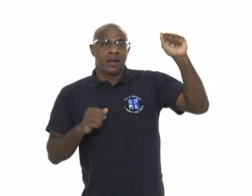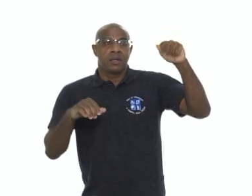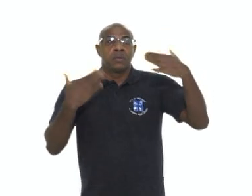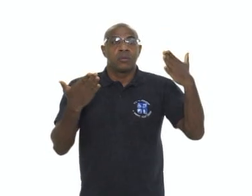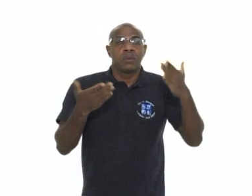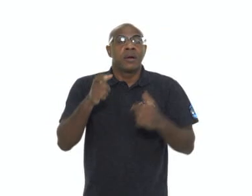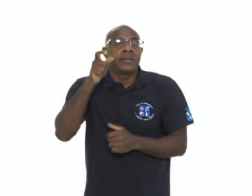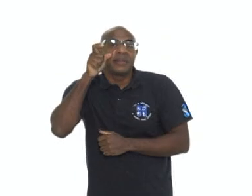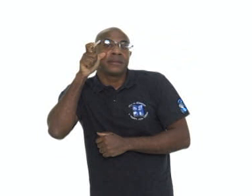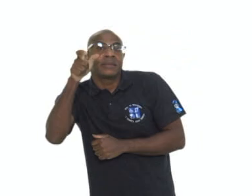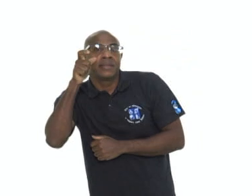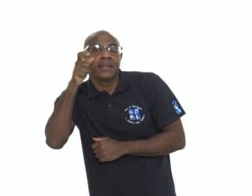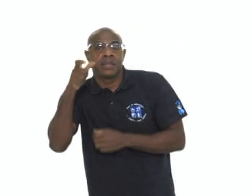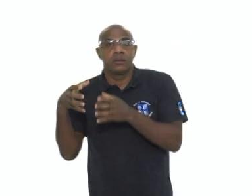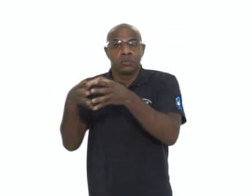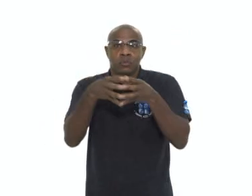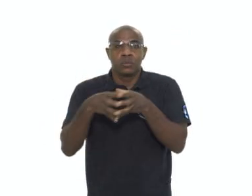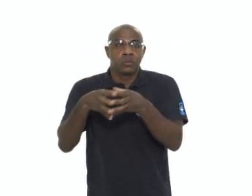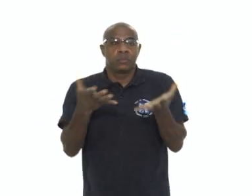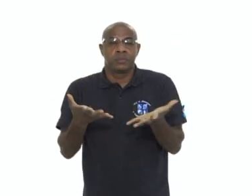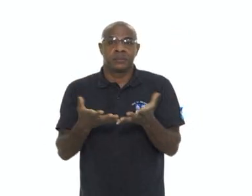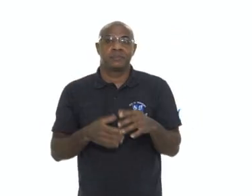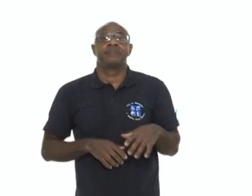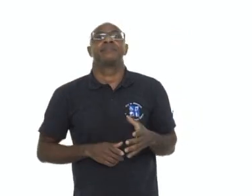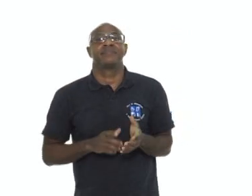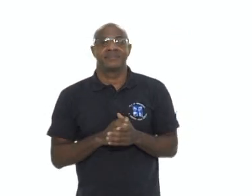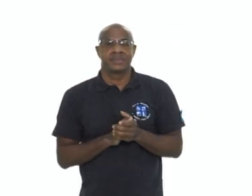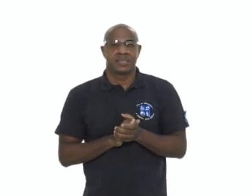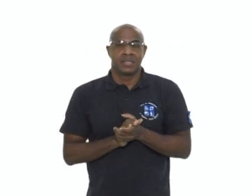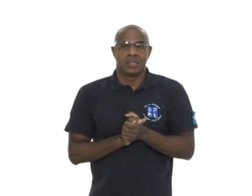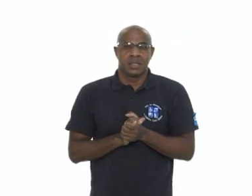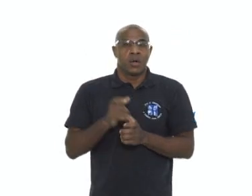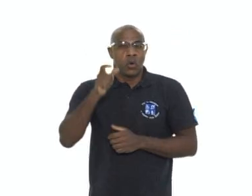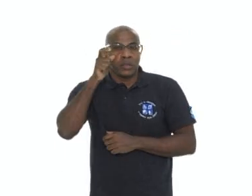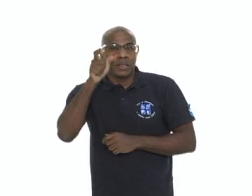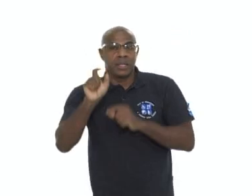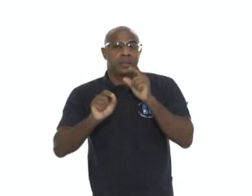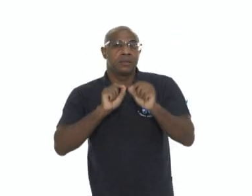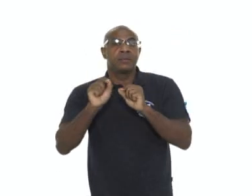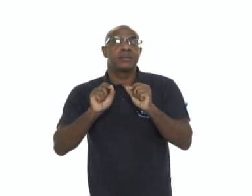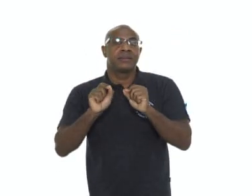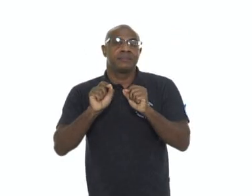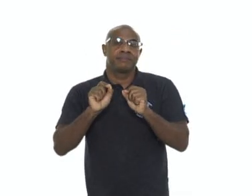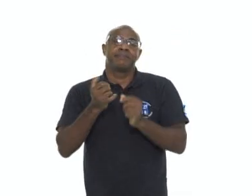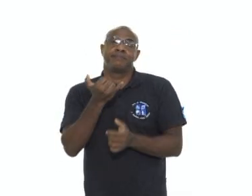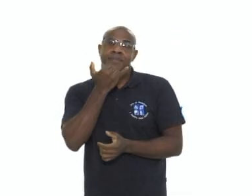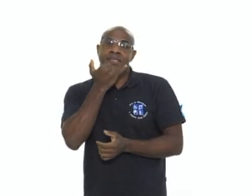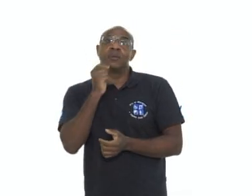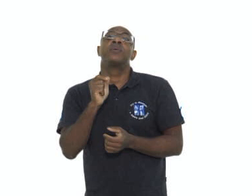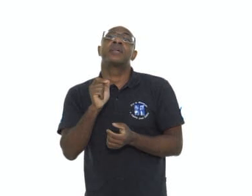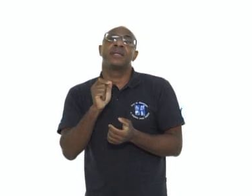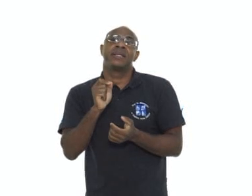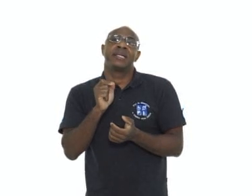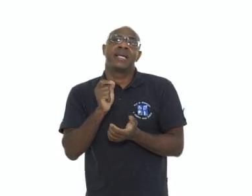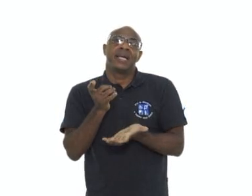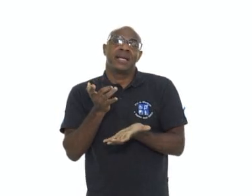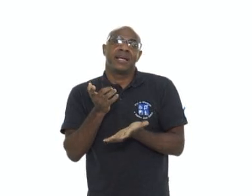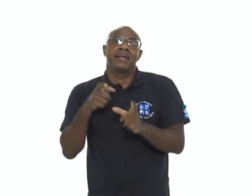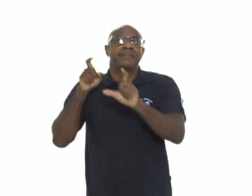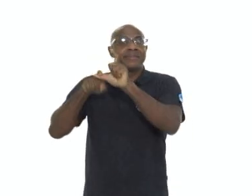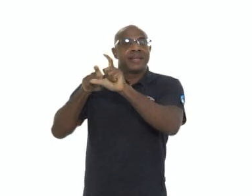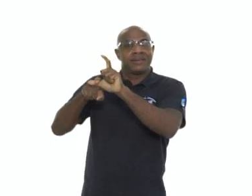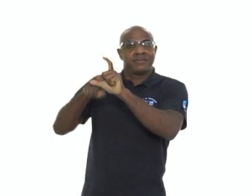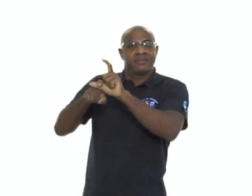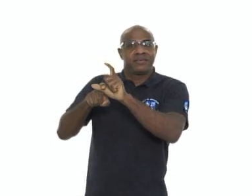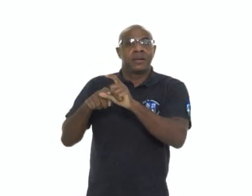da delação? O delator foi Joaquim Silvério dos Reis. O interesse era o perdão de suas dívidas pela coroa portuguesa. E B,